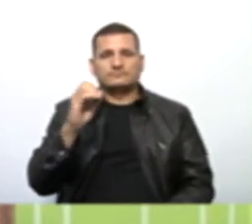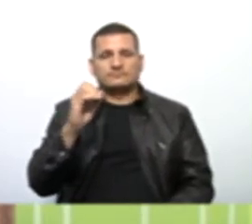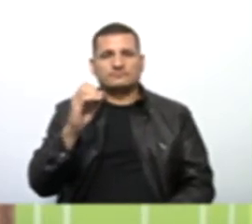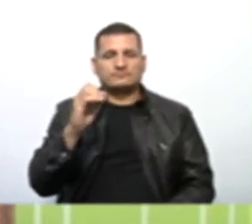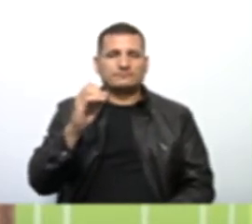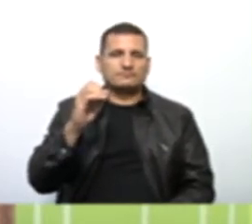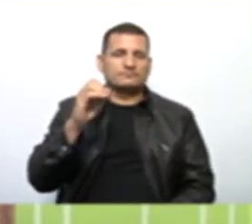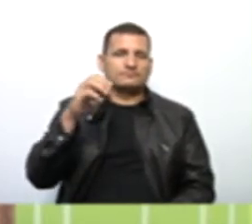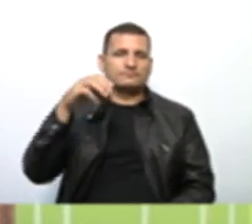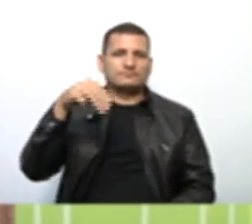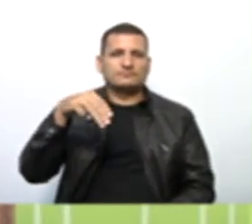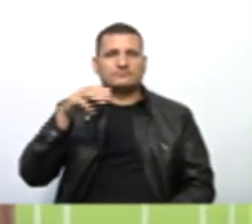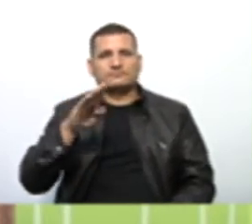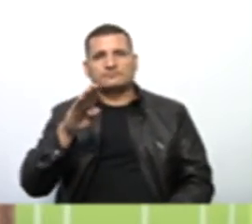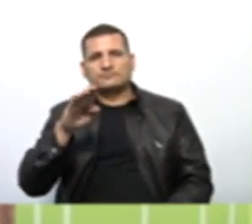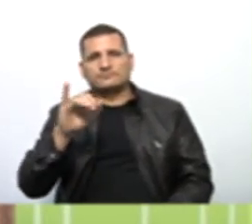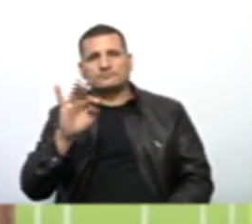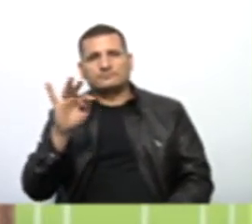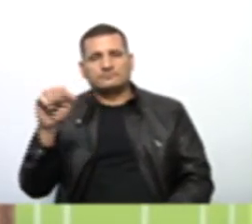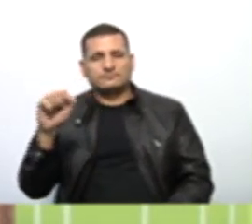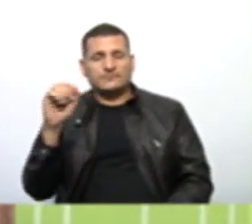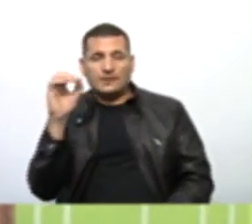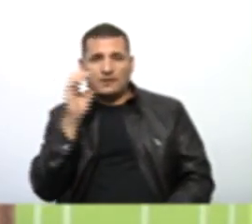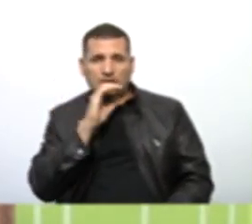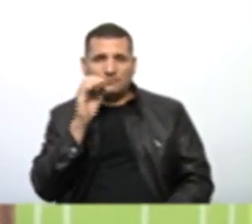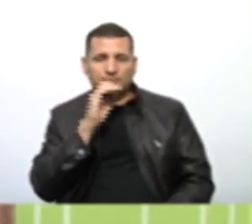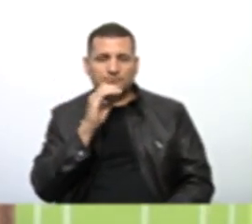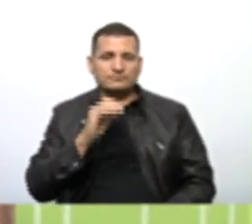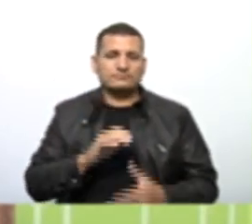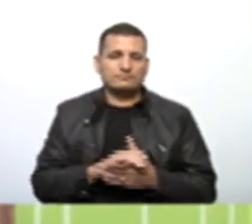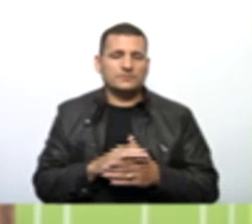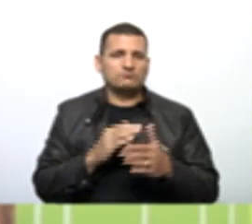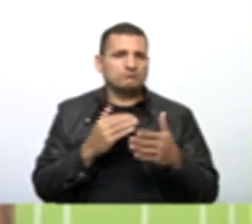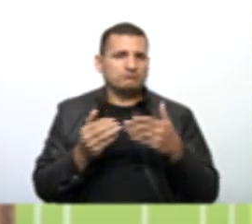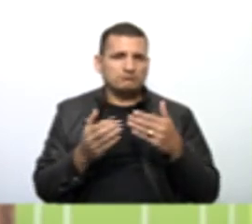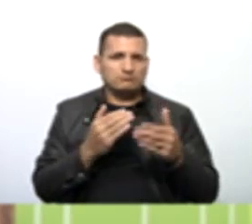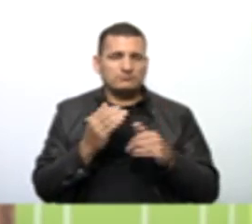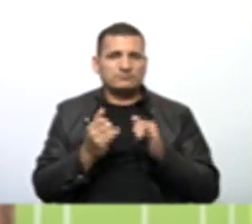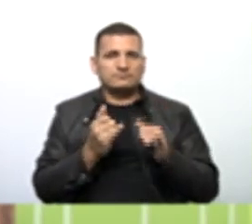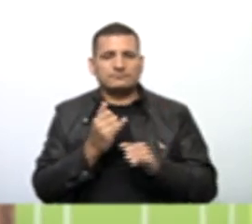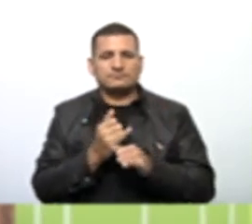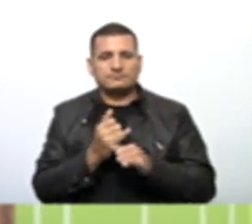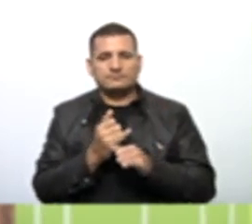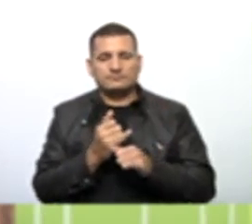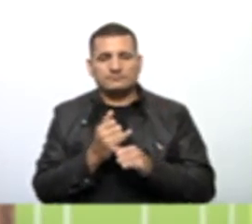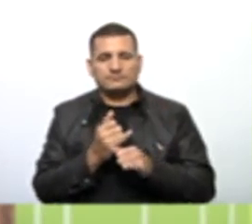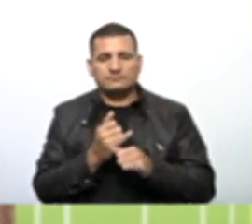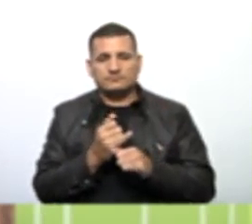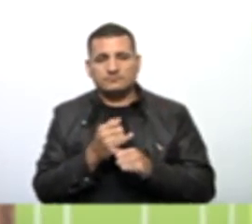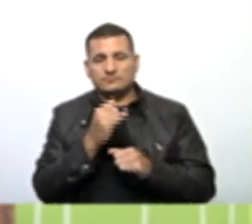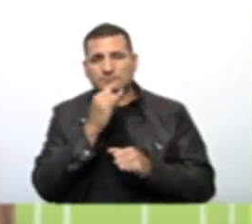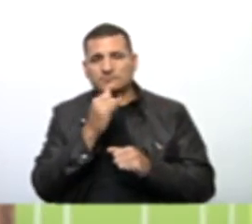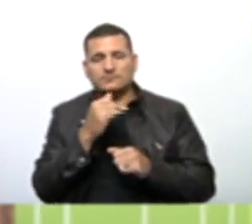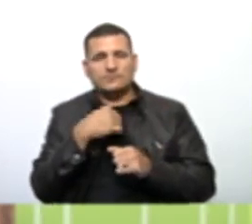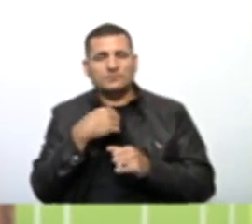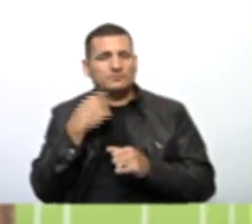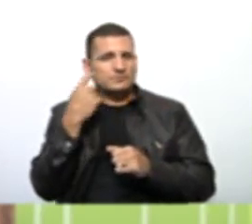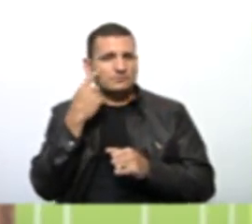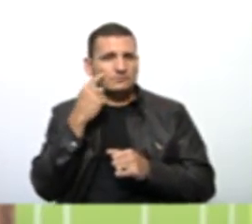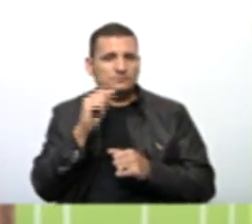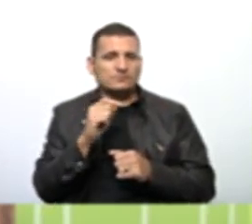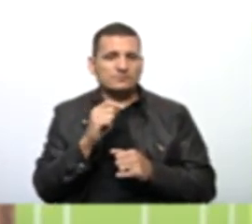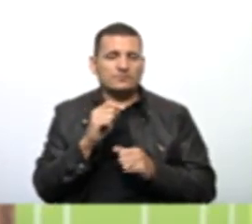megabites ou bem rápido mesmo independente da internet né se eu tenho esse pensamento de trocar